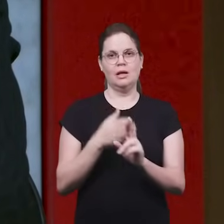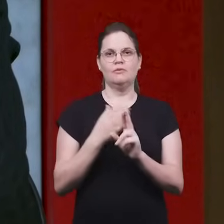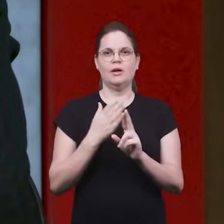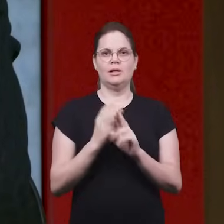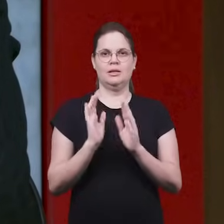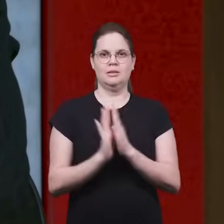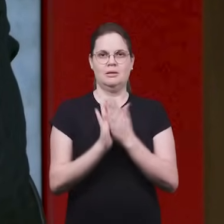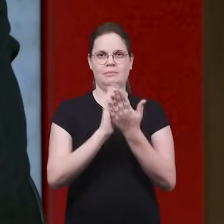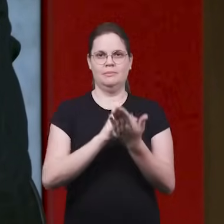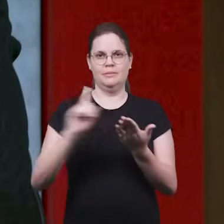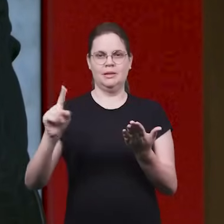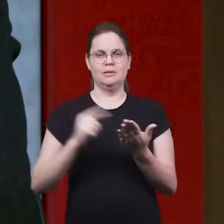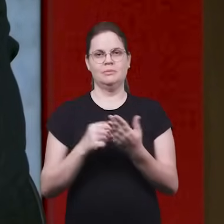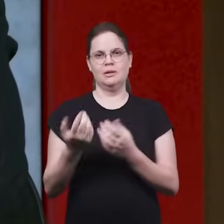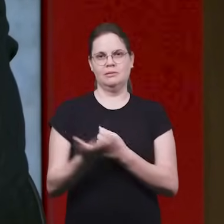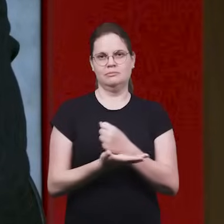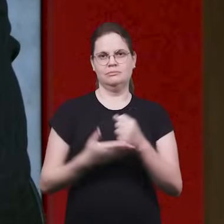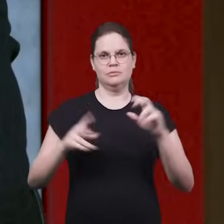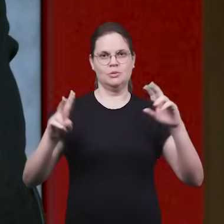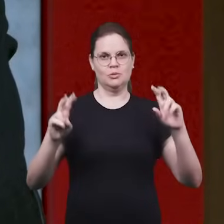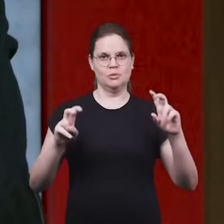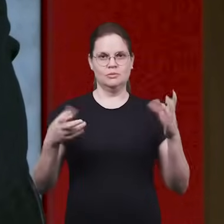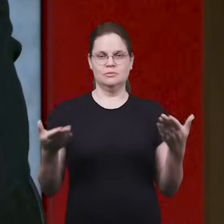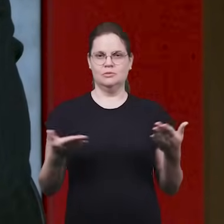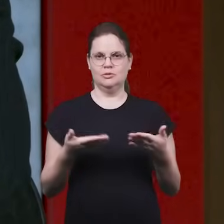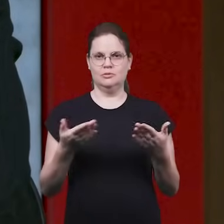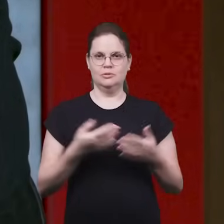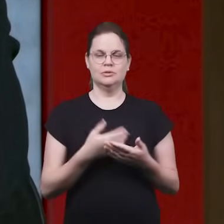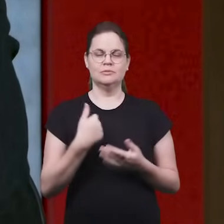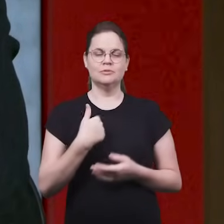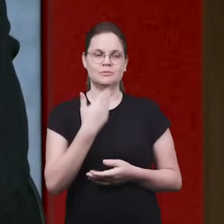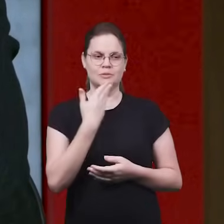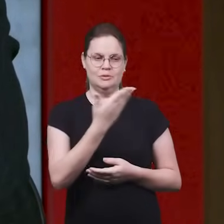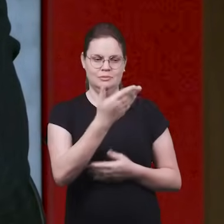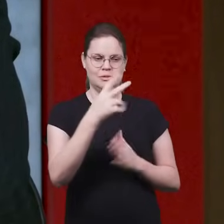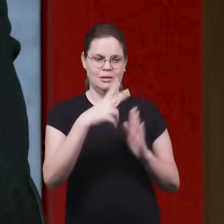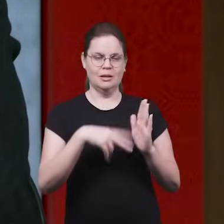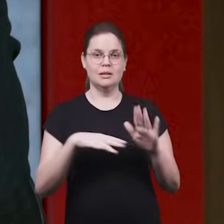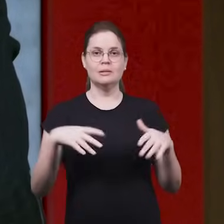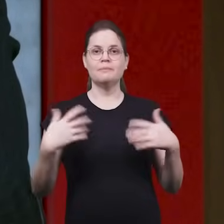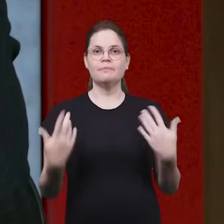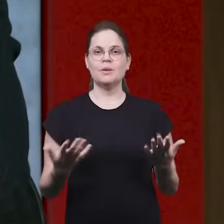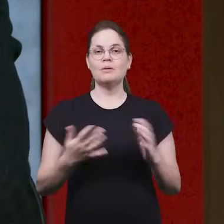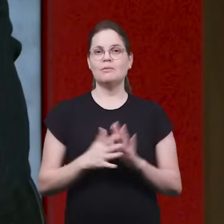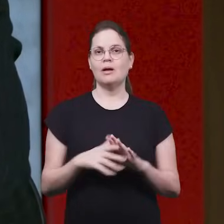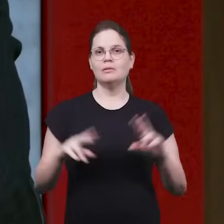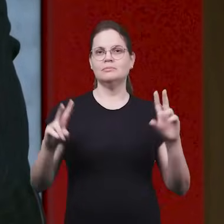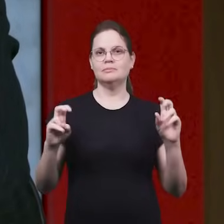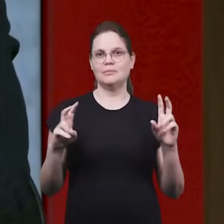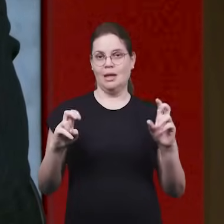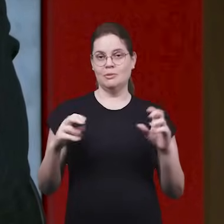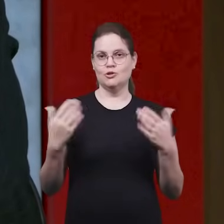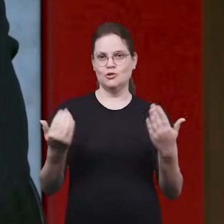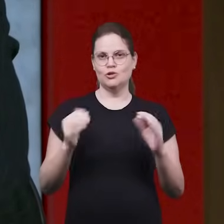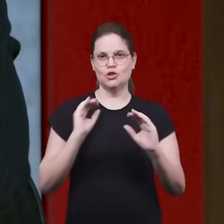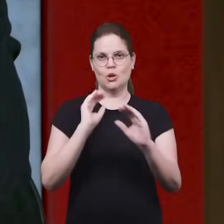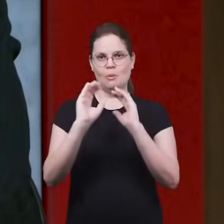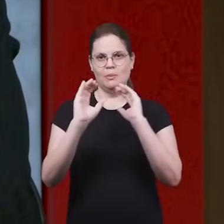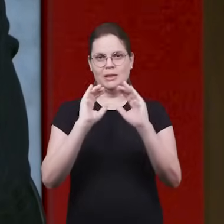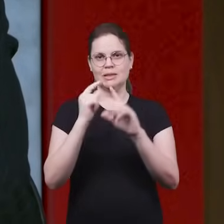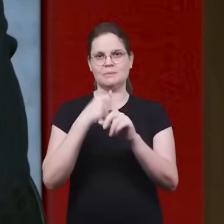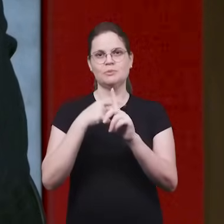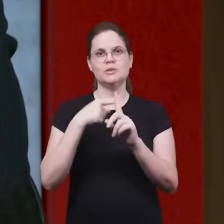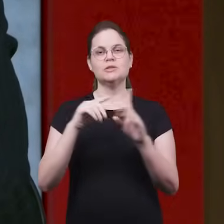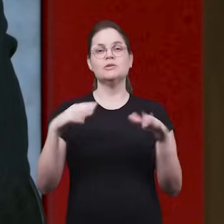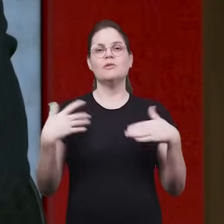que embasa o assunto de cada programa, cada episódio. E esse tema de hoje, comunicação positiva, o que é que nós podemos extrair